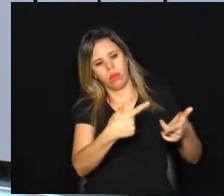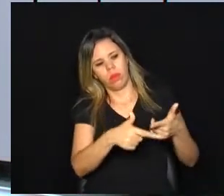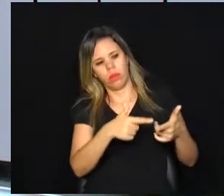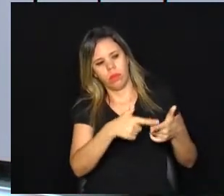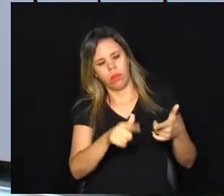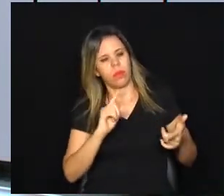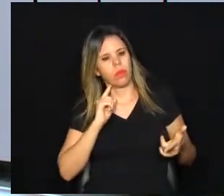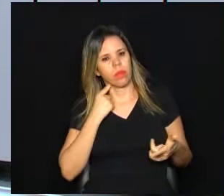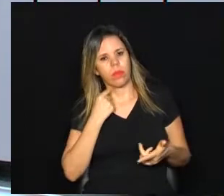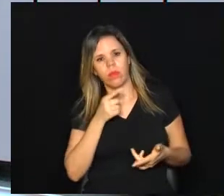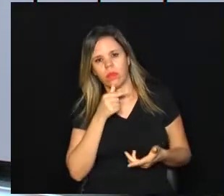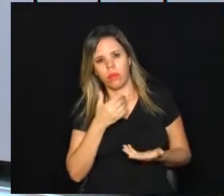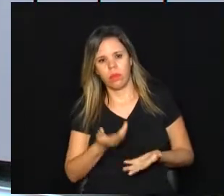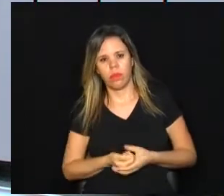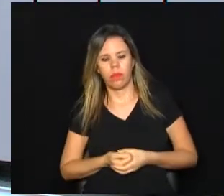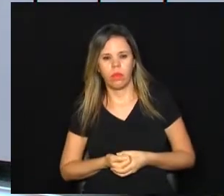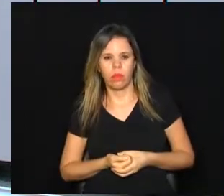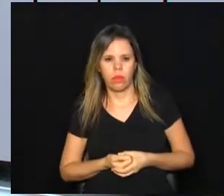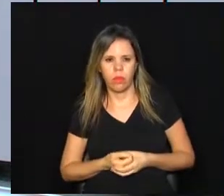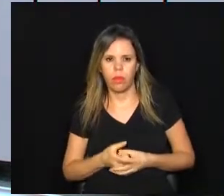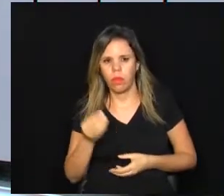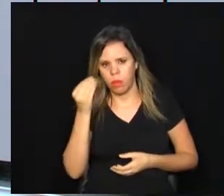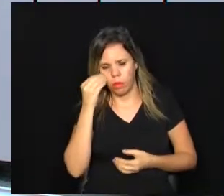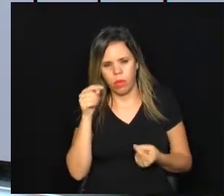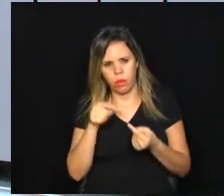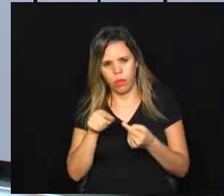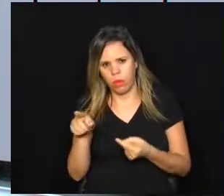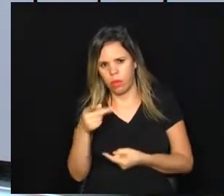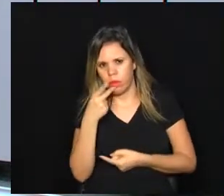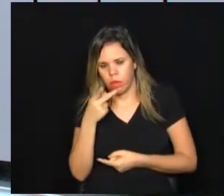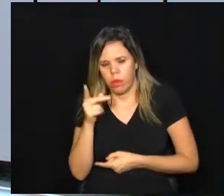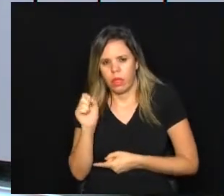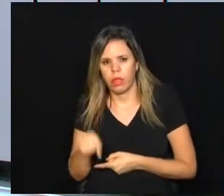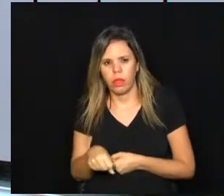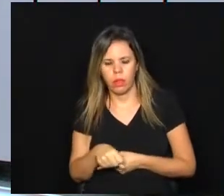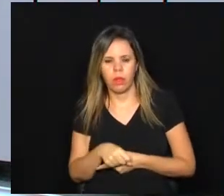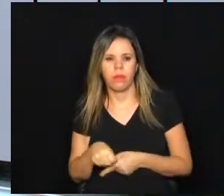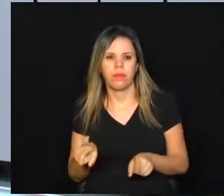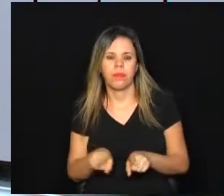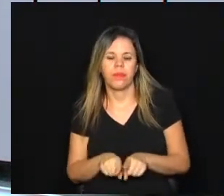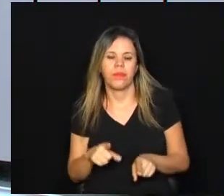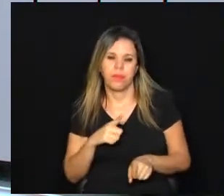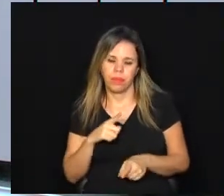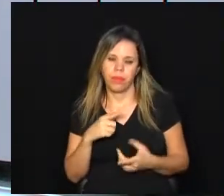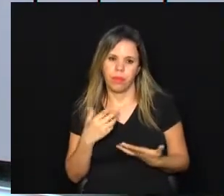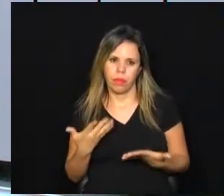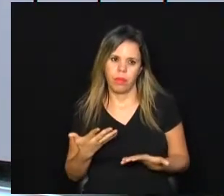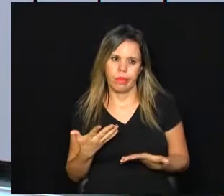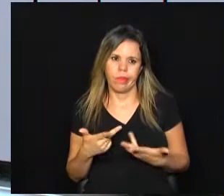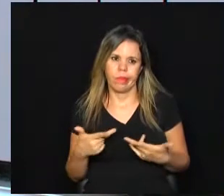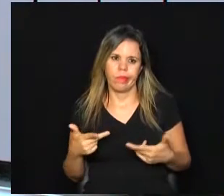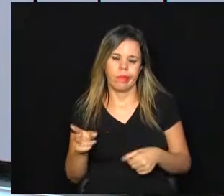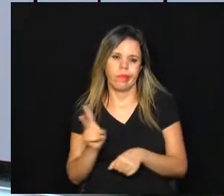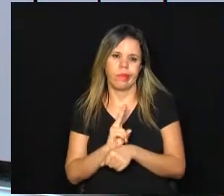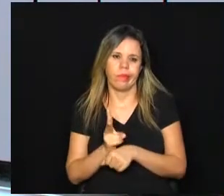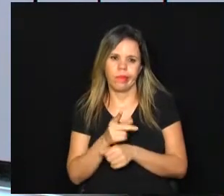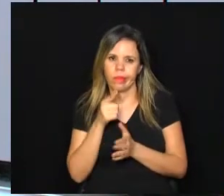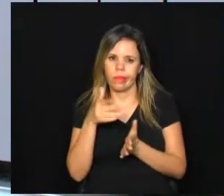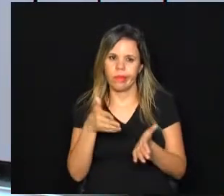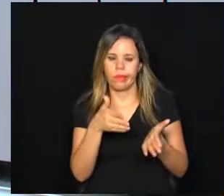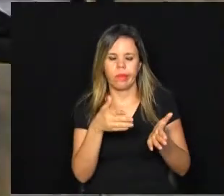corpos d'água, né? Mas tem todo sentido. Isso também tem a ver com essa questão de segurança